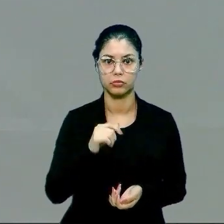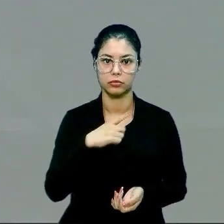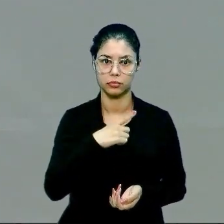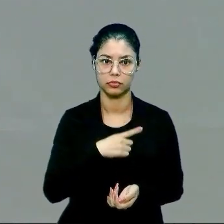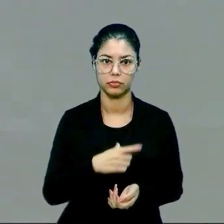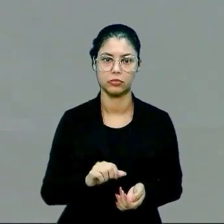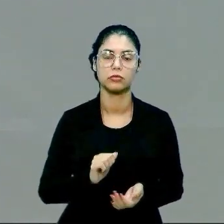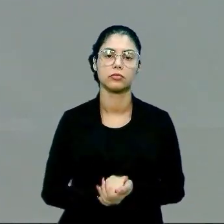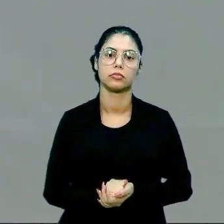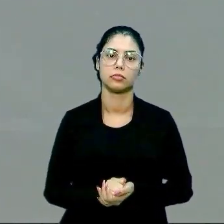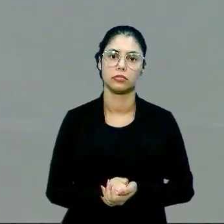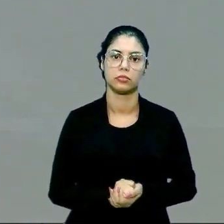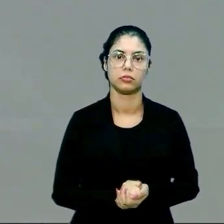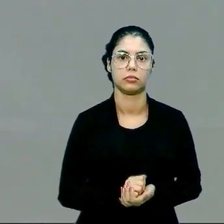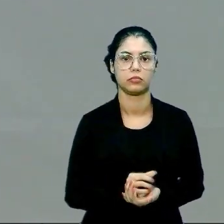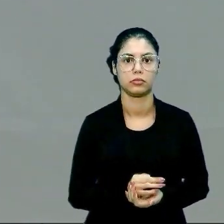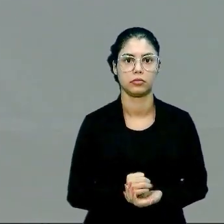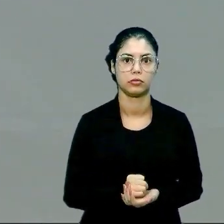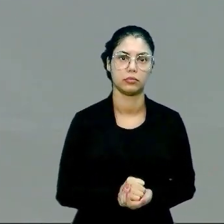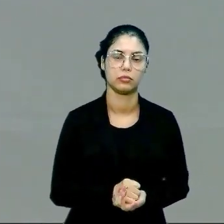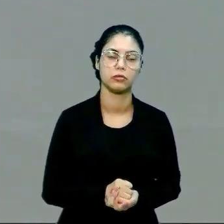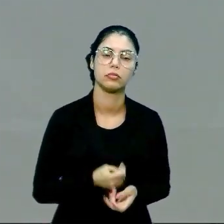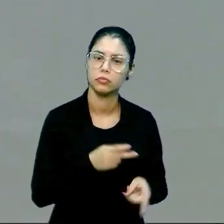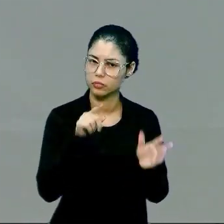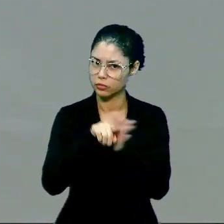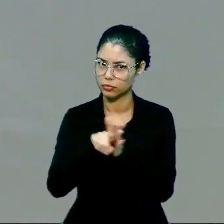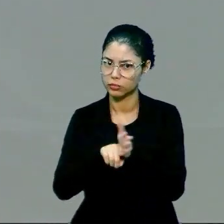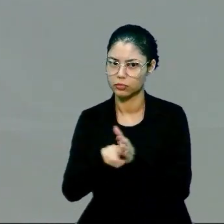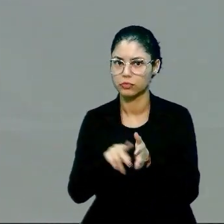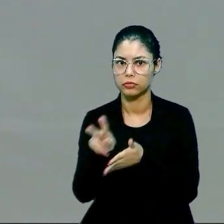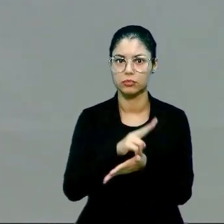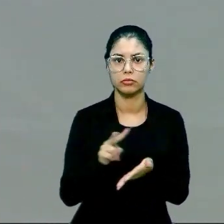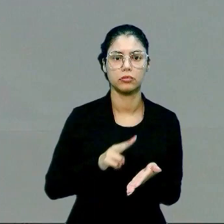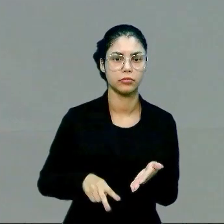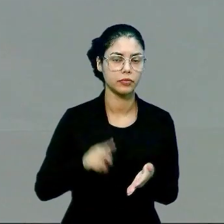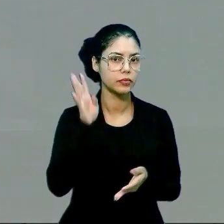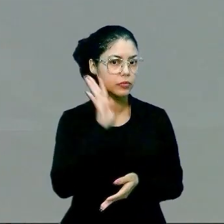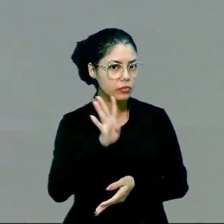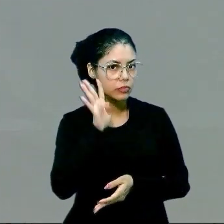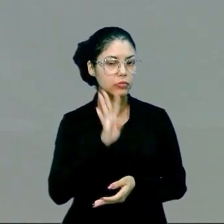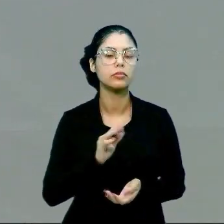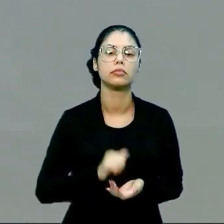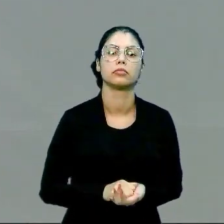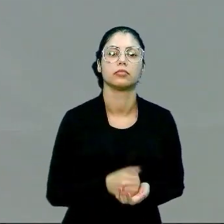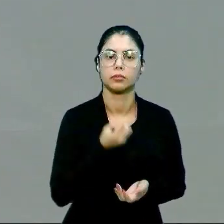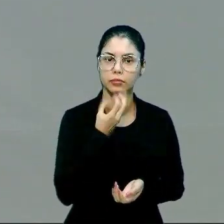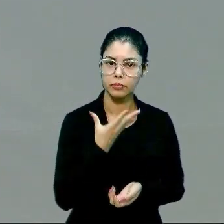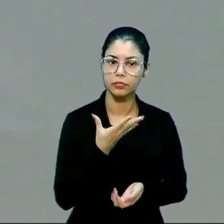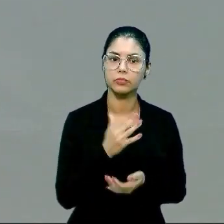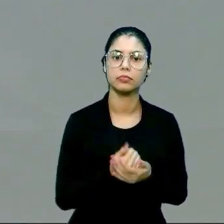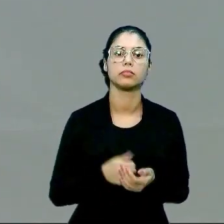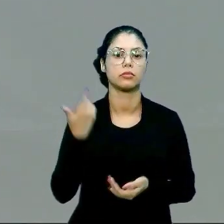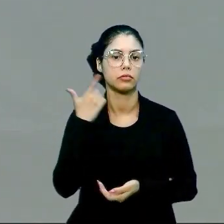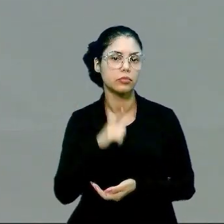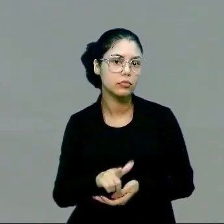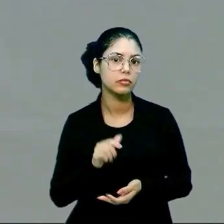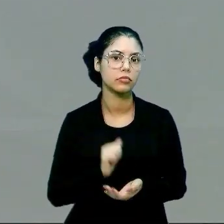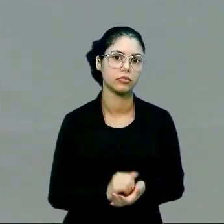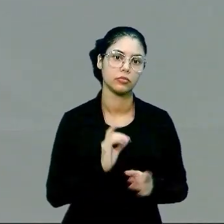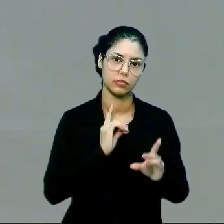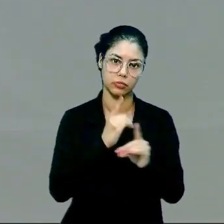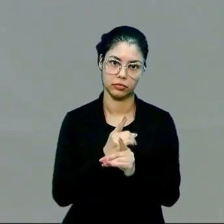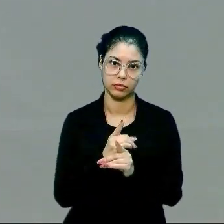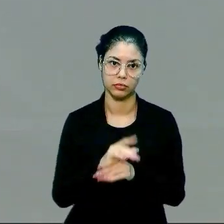tem essas obras disponíveis, tá? Então, pesquisa, dá uma lida. É bastante relevante. De repente, você